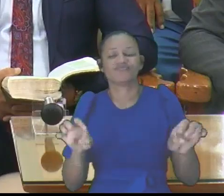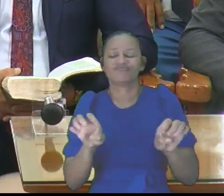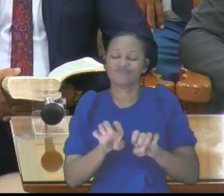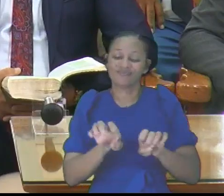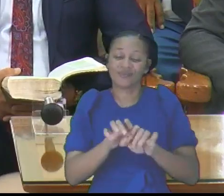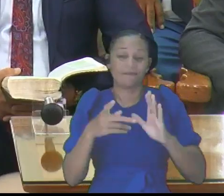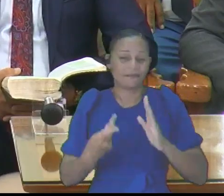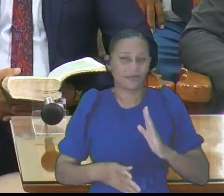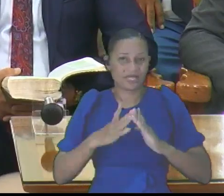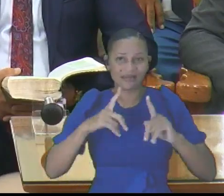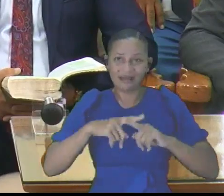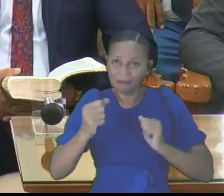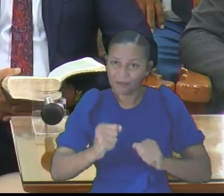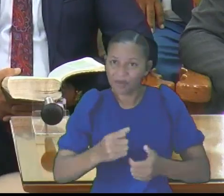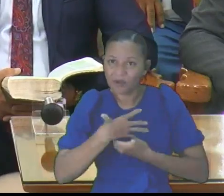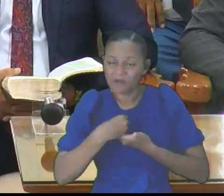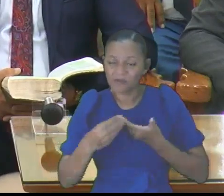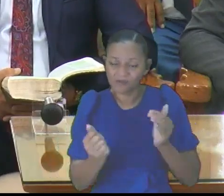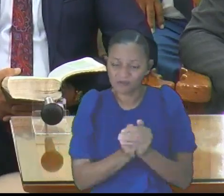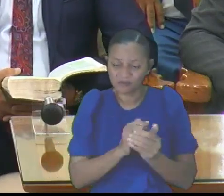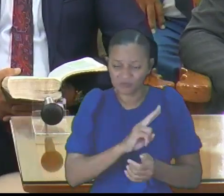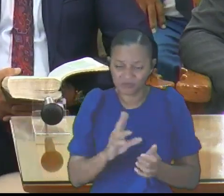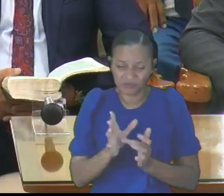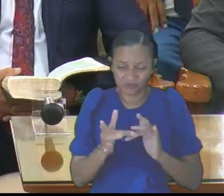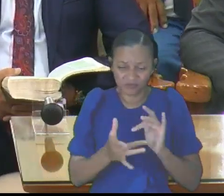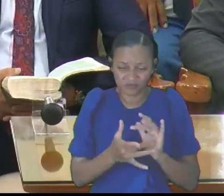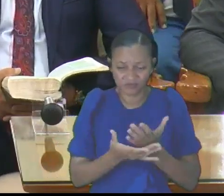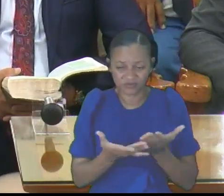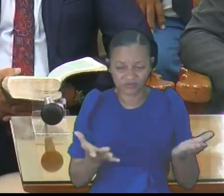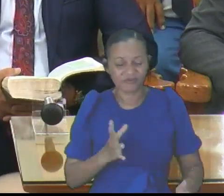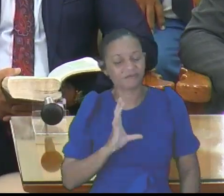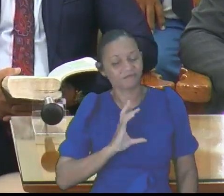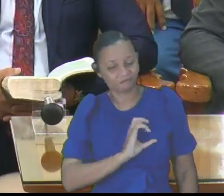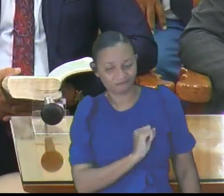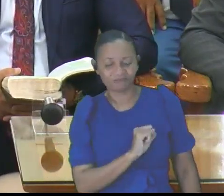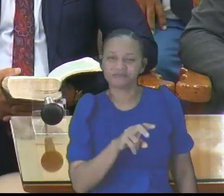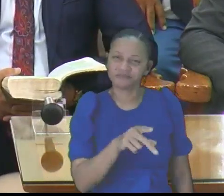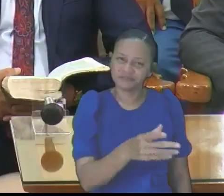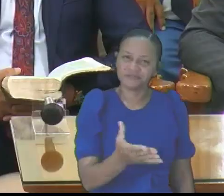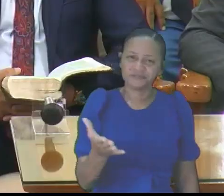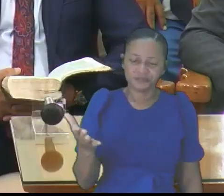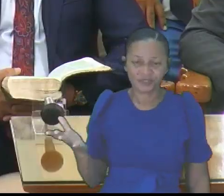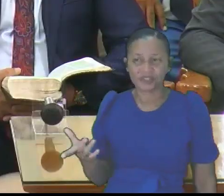da igreja. Vocês podem dizer amém? Em nome de Jesus, irmãos. Então, meus amados irmãos,